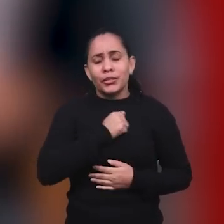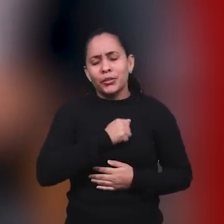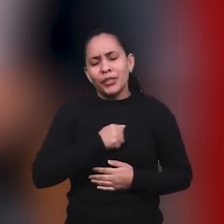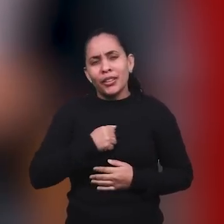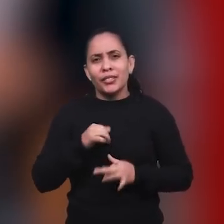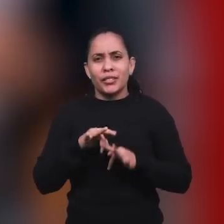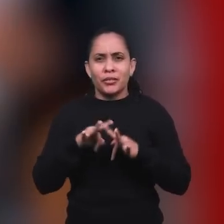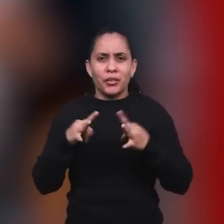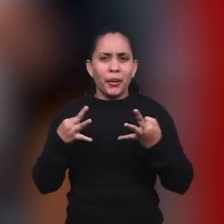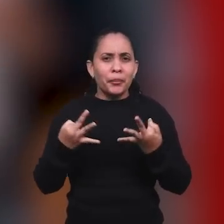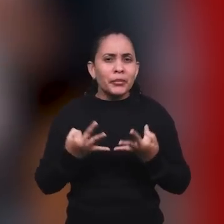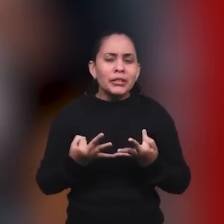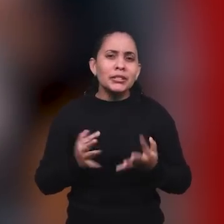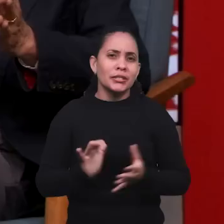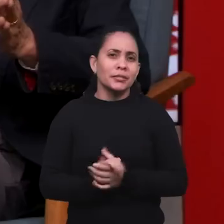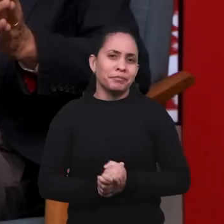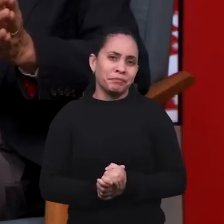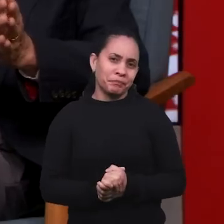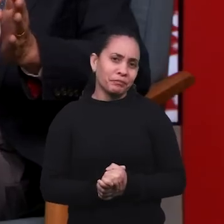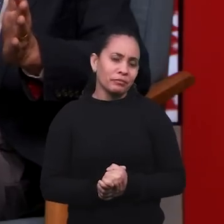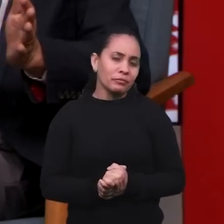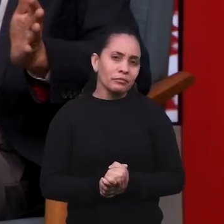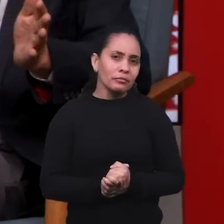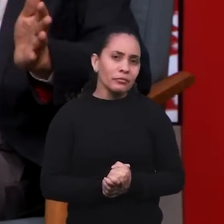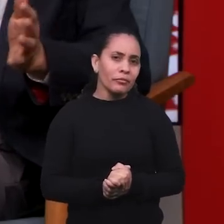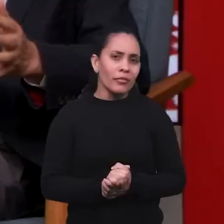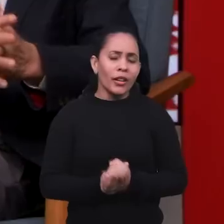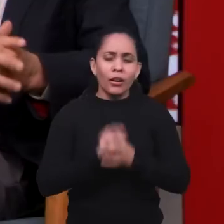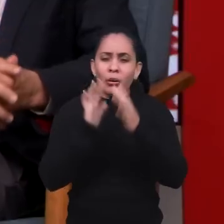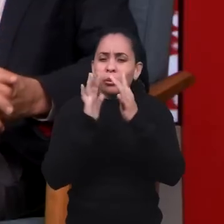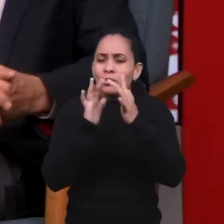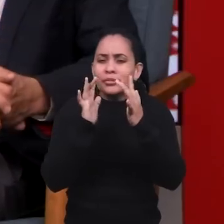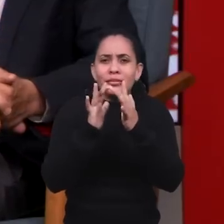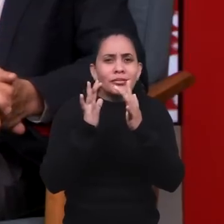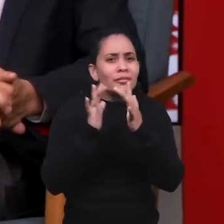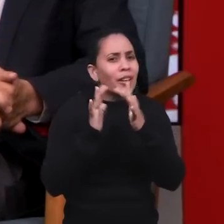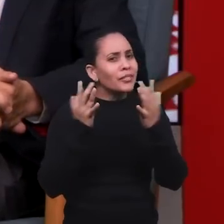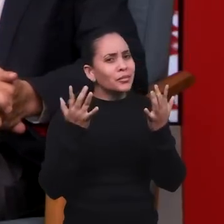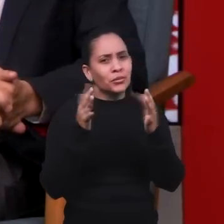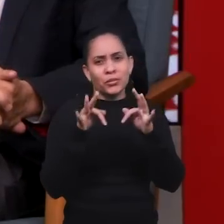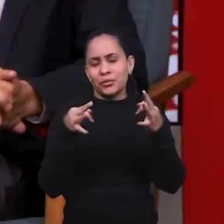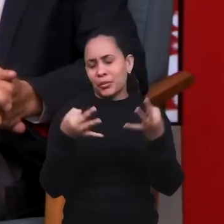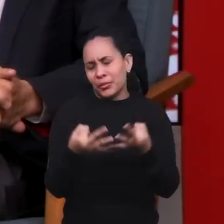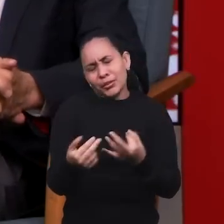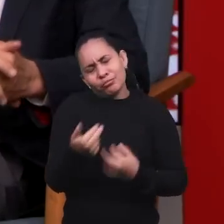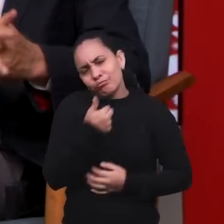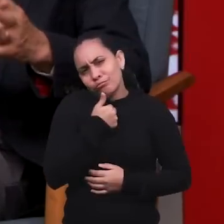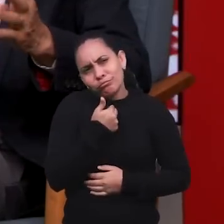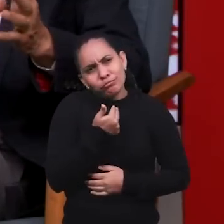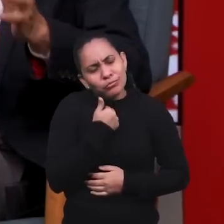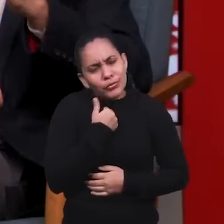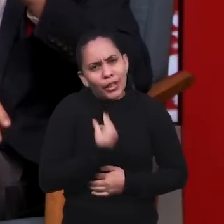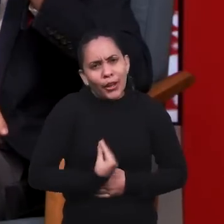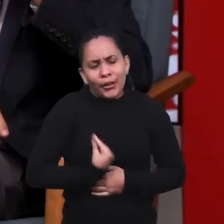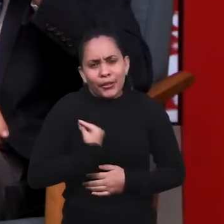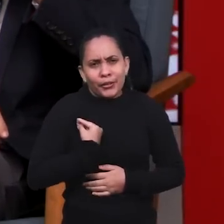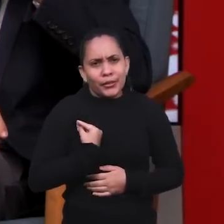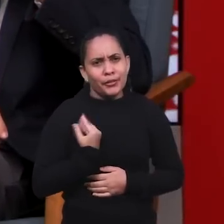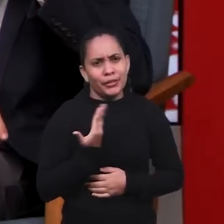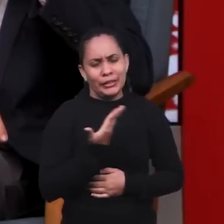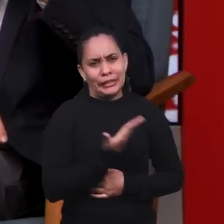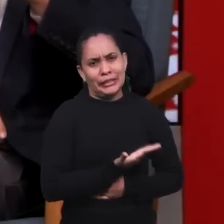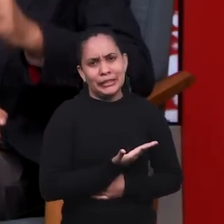família, sem poder ter qualquer tipo de contato com os seus familiares, vivendo ali uma